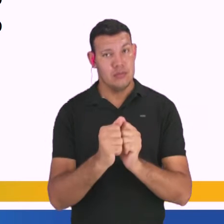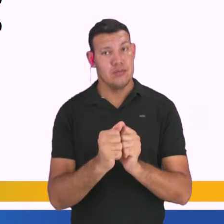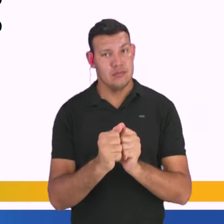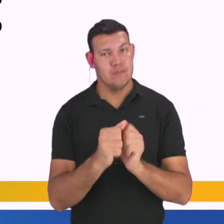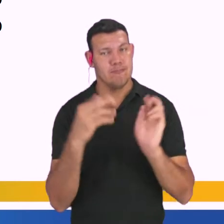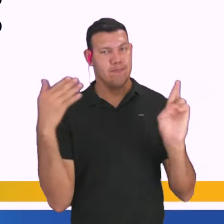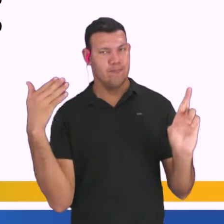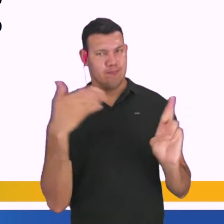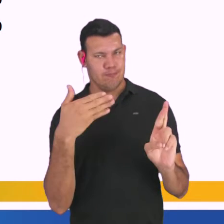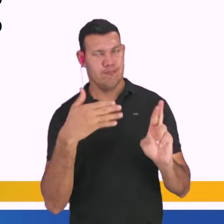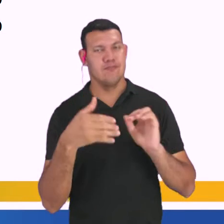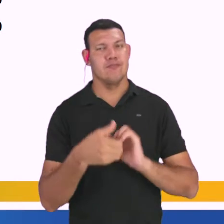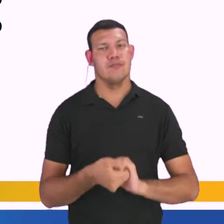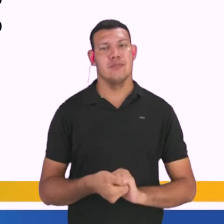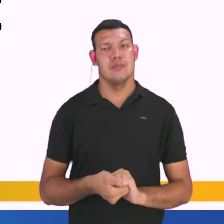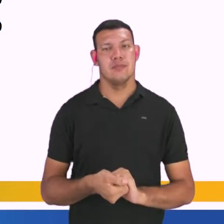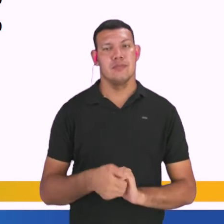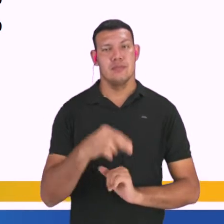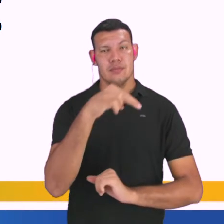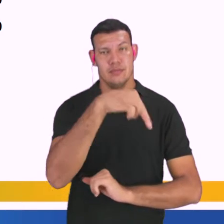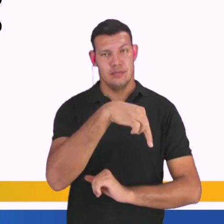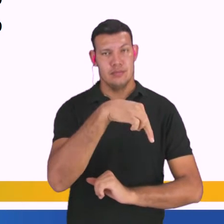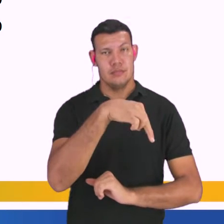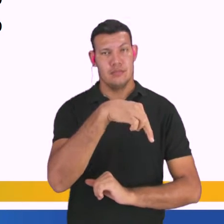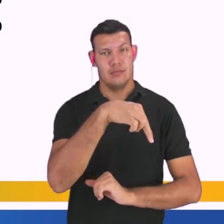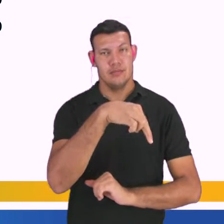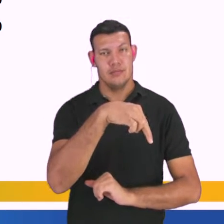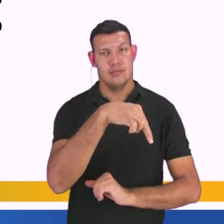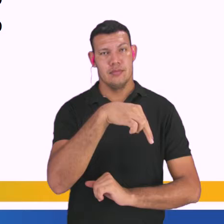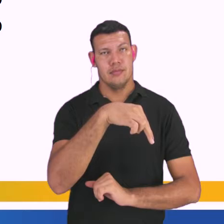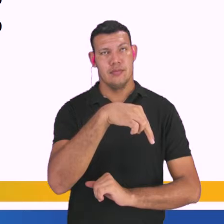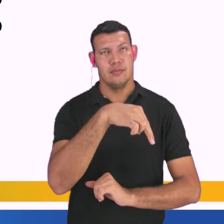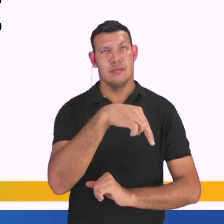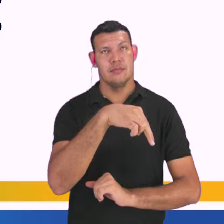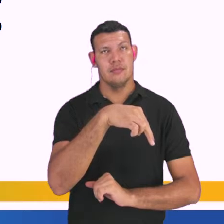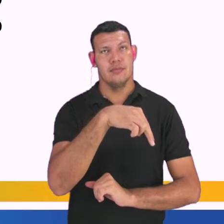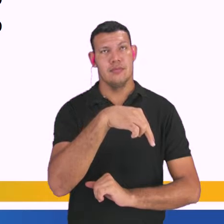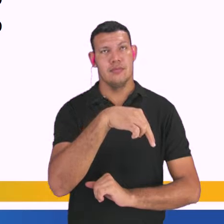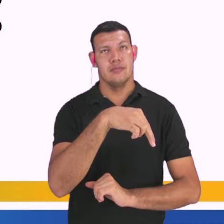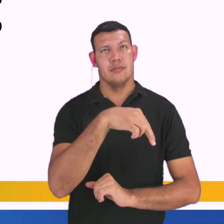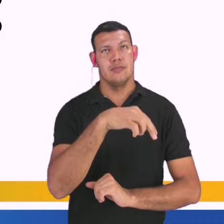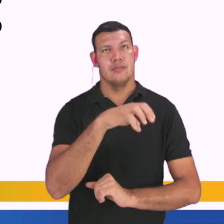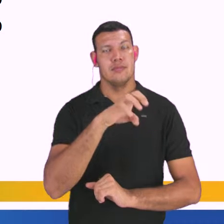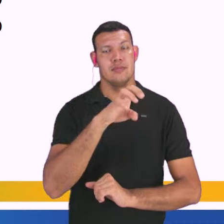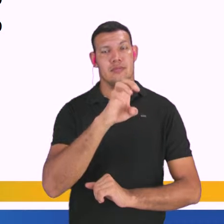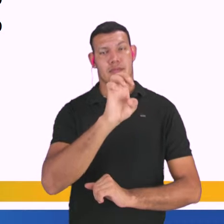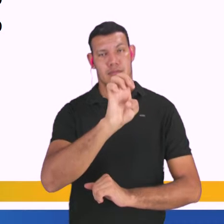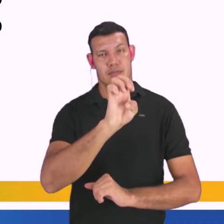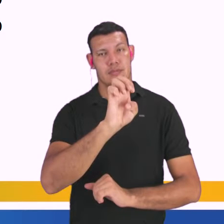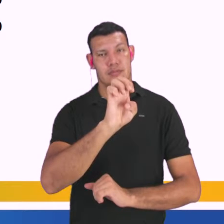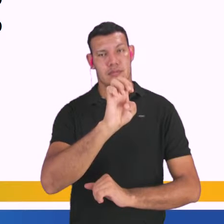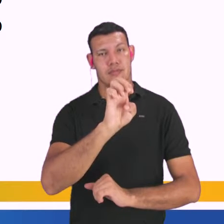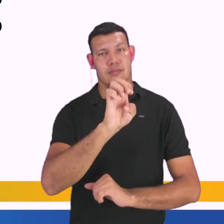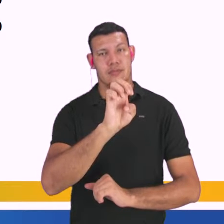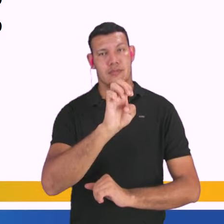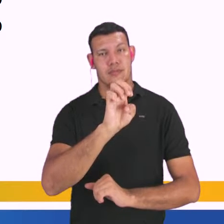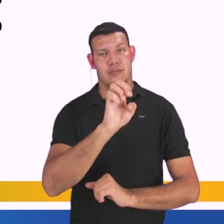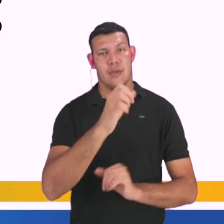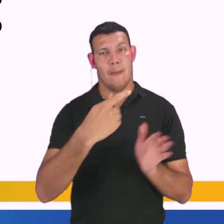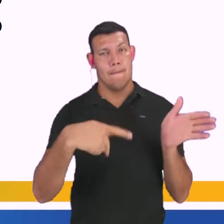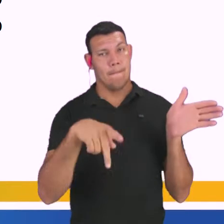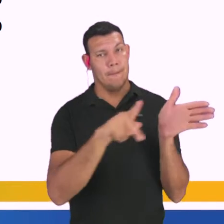representado da seguinte maneira N E aí vem um e maiúsculo que a espaço amostral sendo e